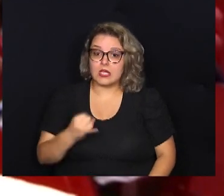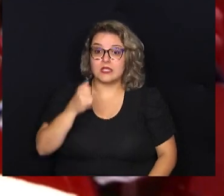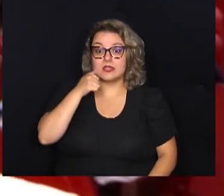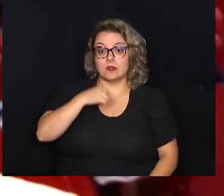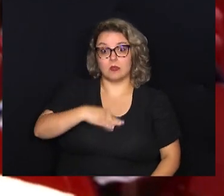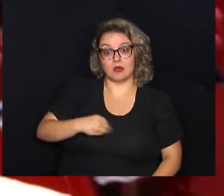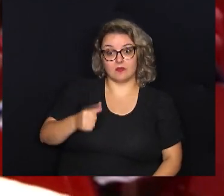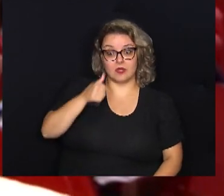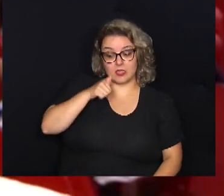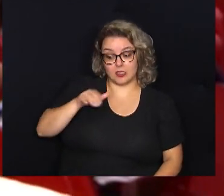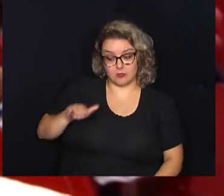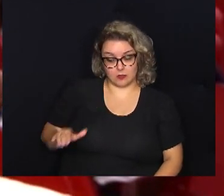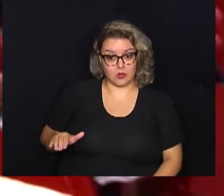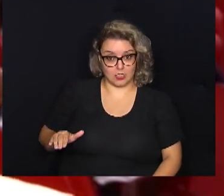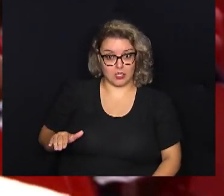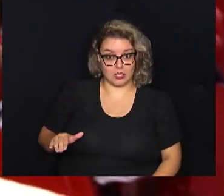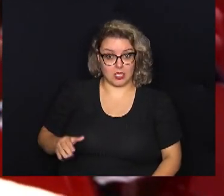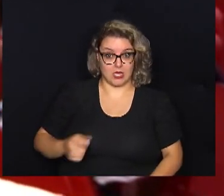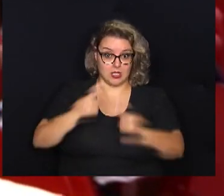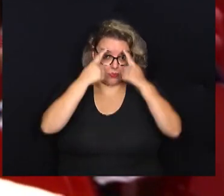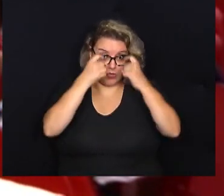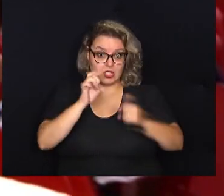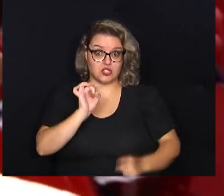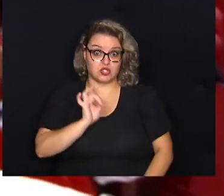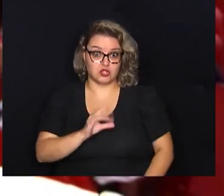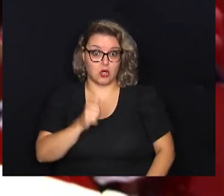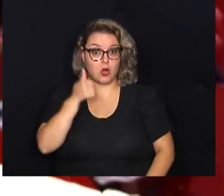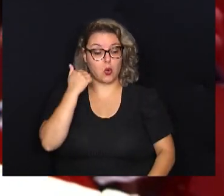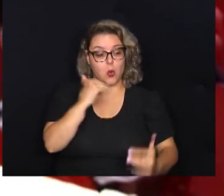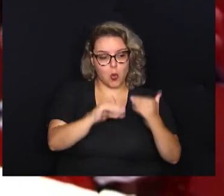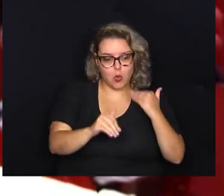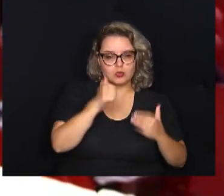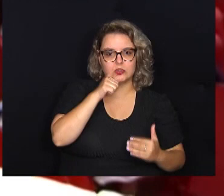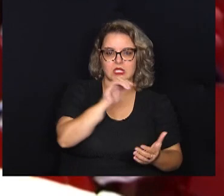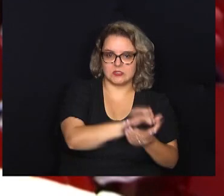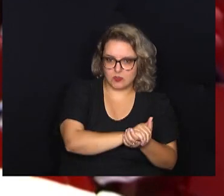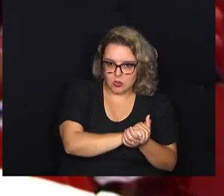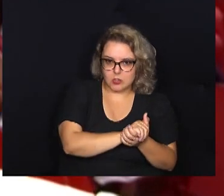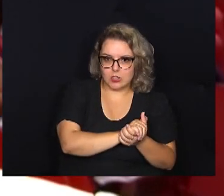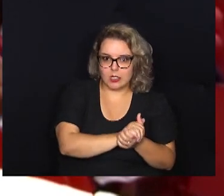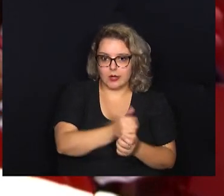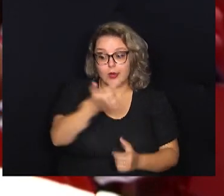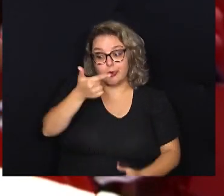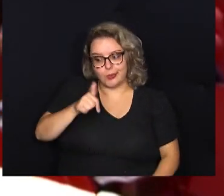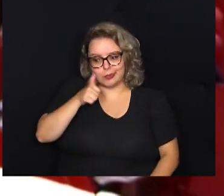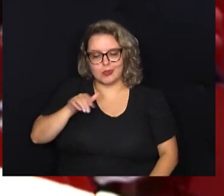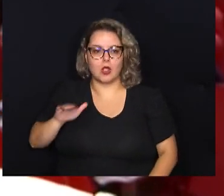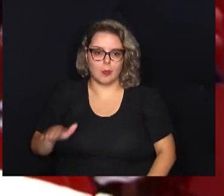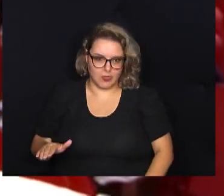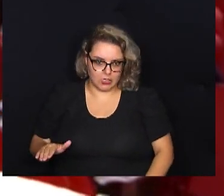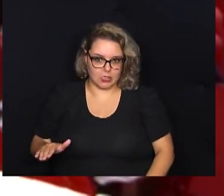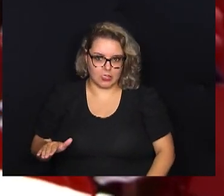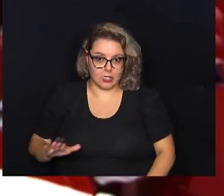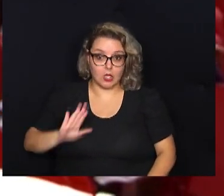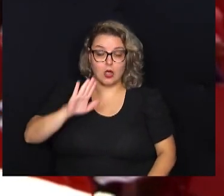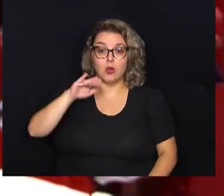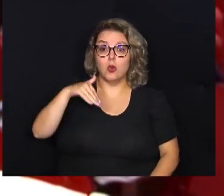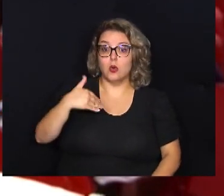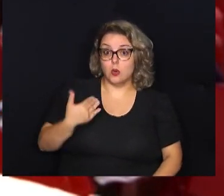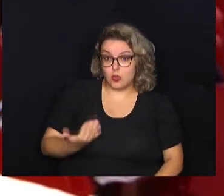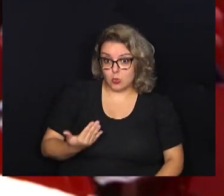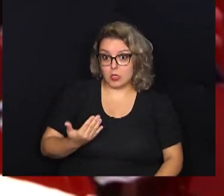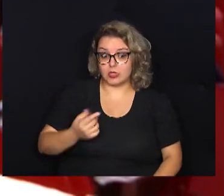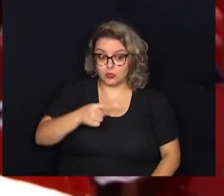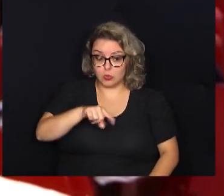mulher, essa violência que antes só era contra a companheira, também se estende com a menina. Quando elas querem